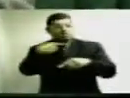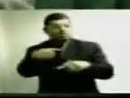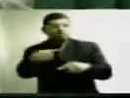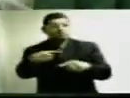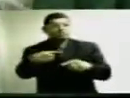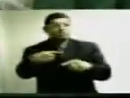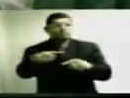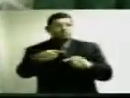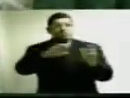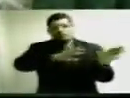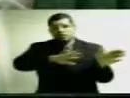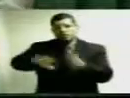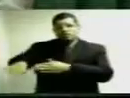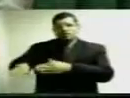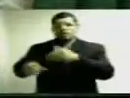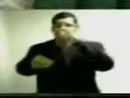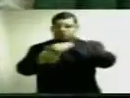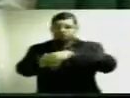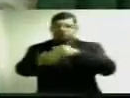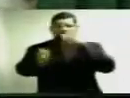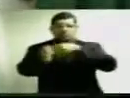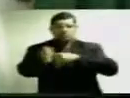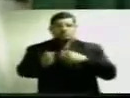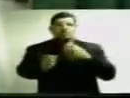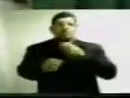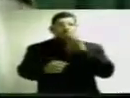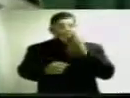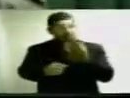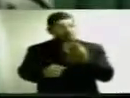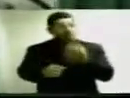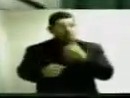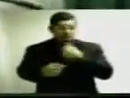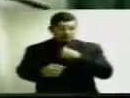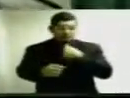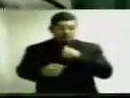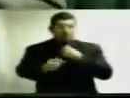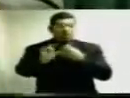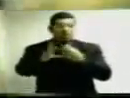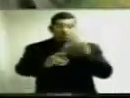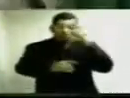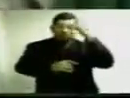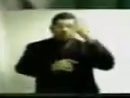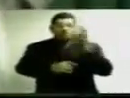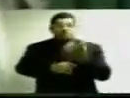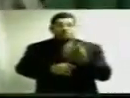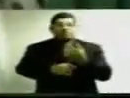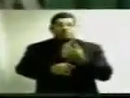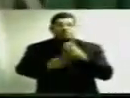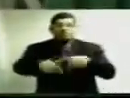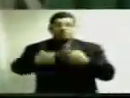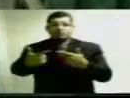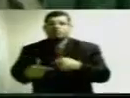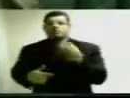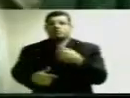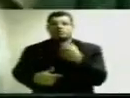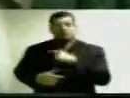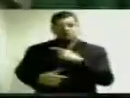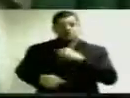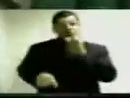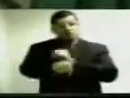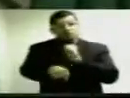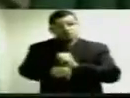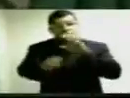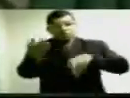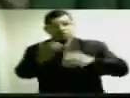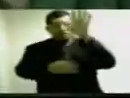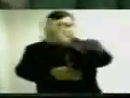contra a extinção do voto secreto. No entanto, eu apenas achava que naquela oportunidade nós deveríamos esperar